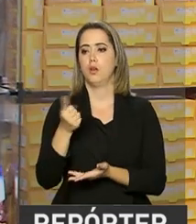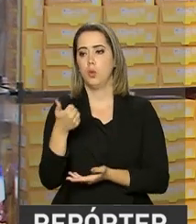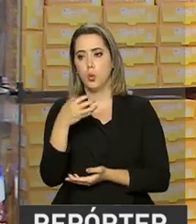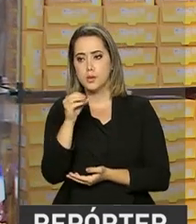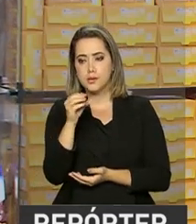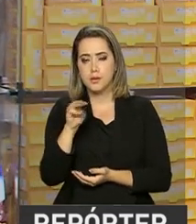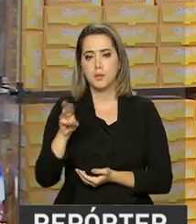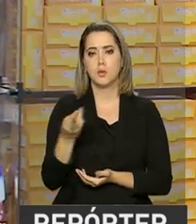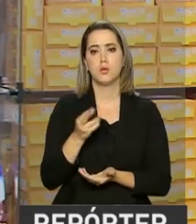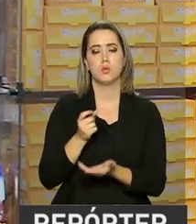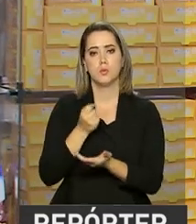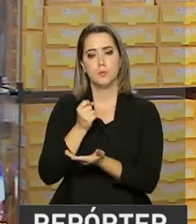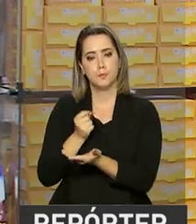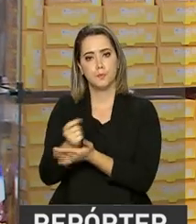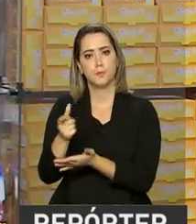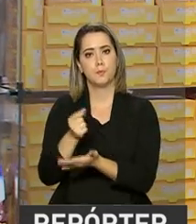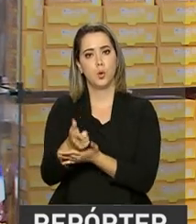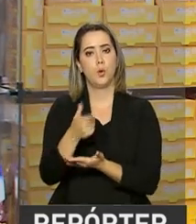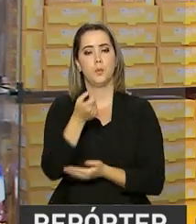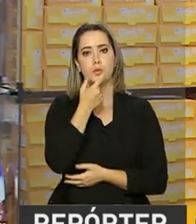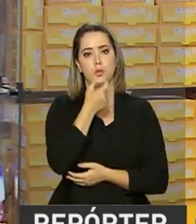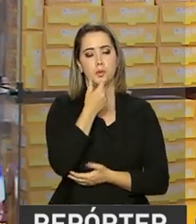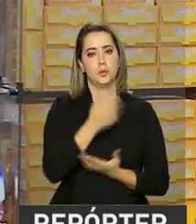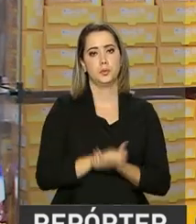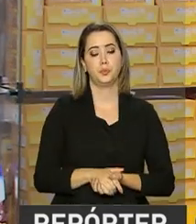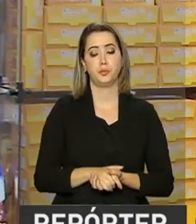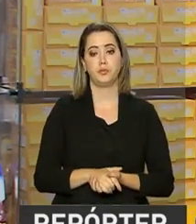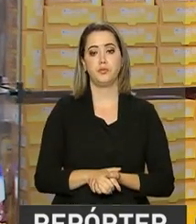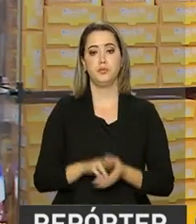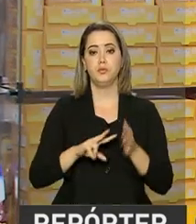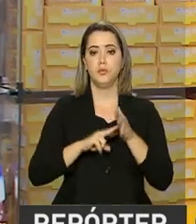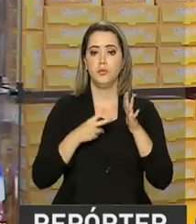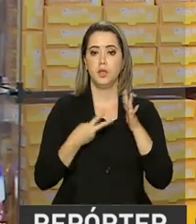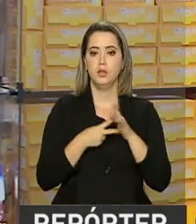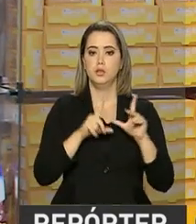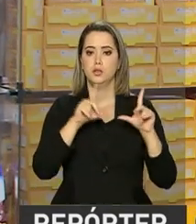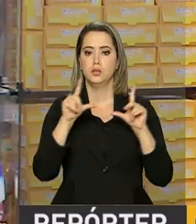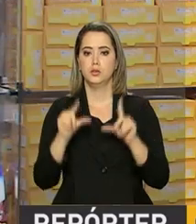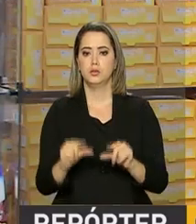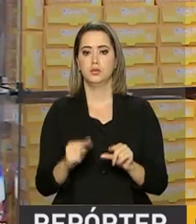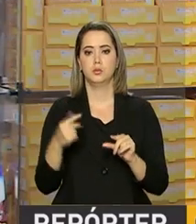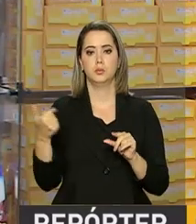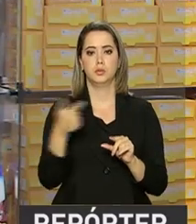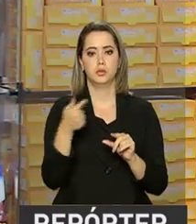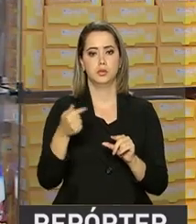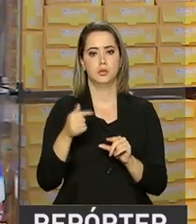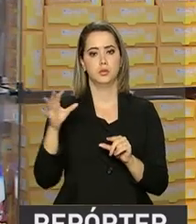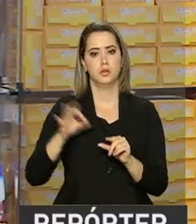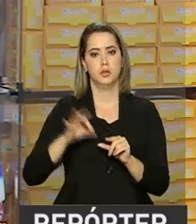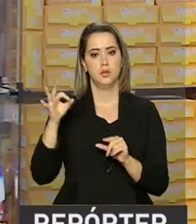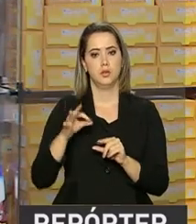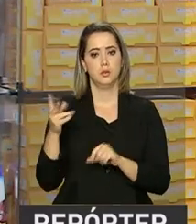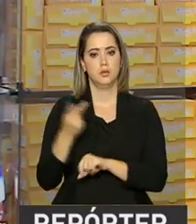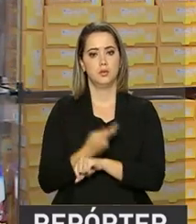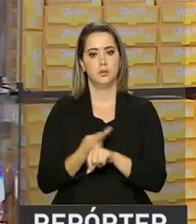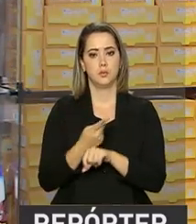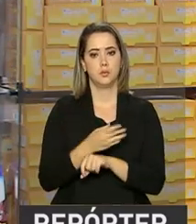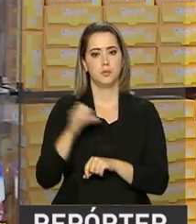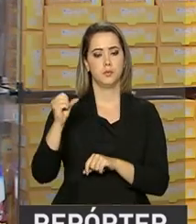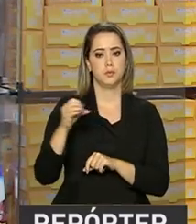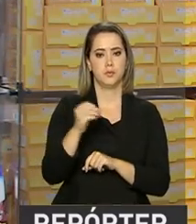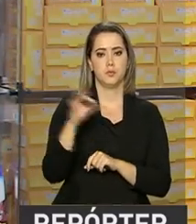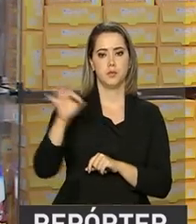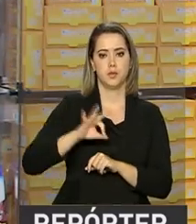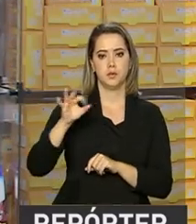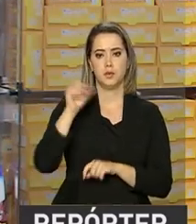medicamentos exclusivos do Farmácia Popular, rede própria, representam menos de 7% da procura. 90%